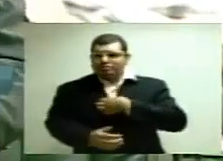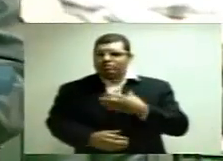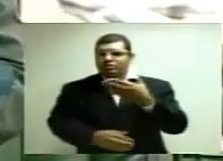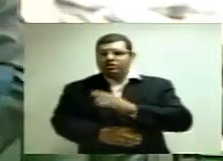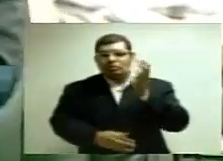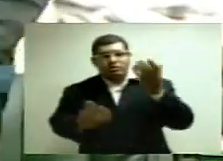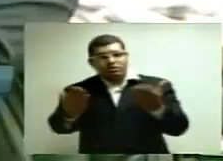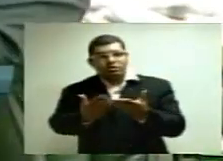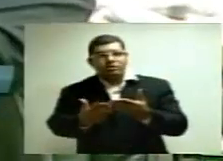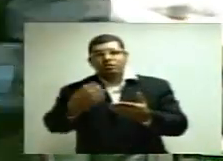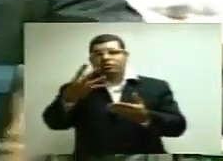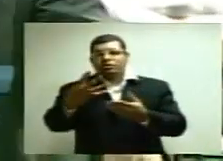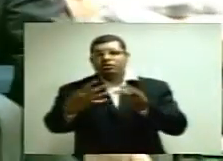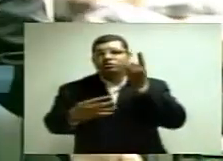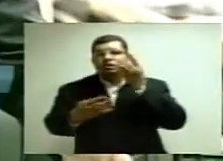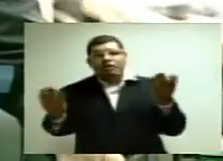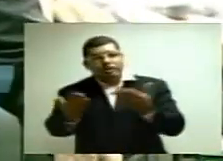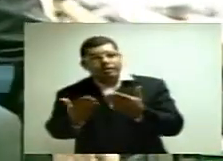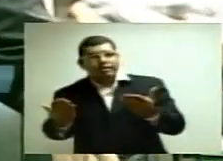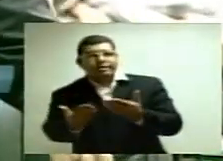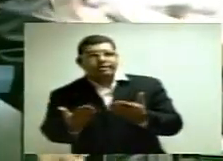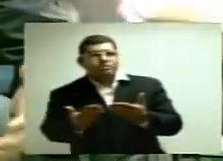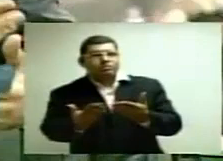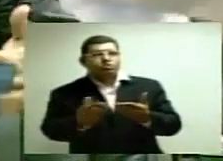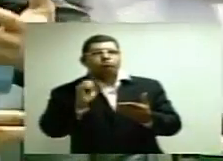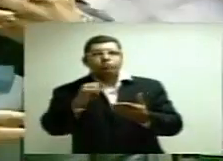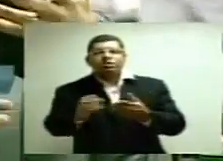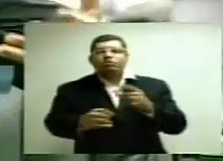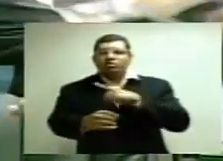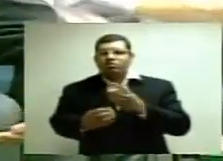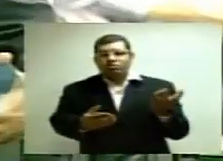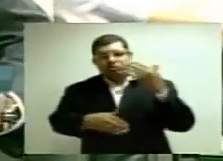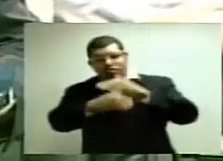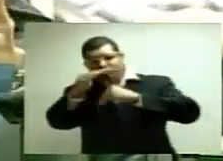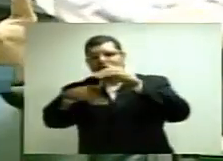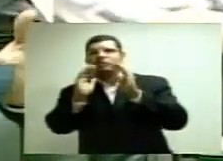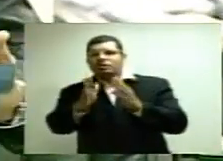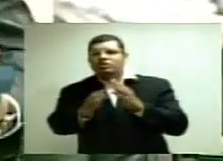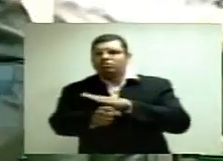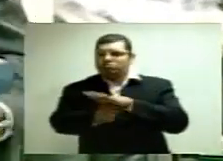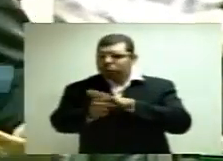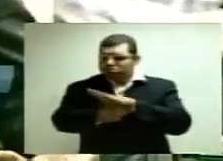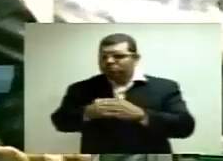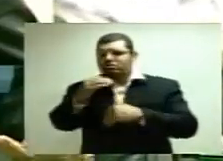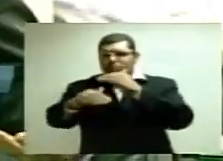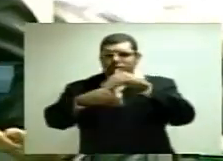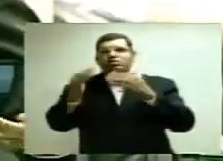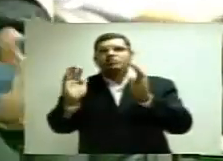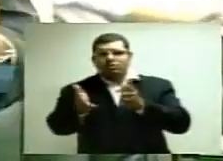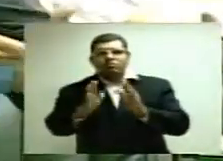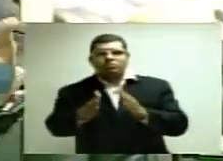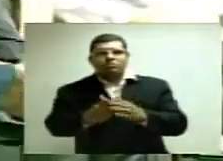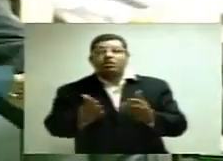esteja acontecendo de 4 de abril até agora. Isso é algo que deve vir já acumulando de algum tempo.